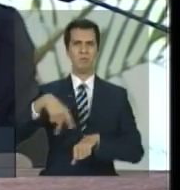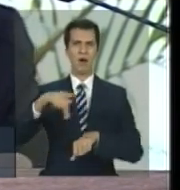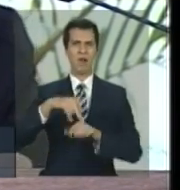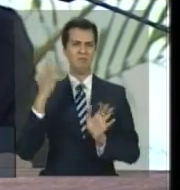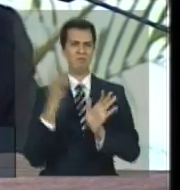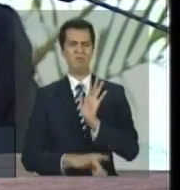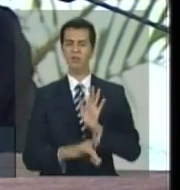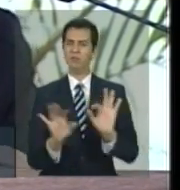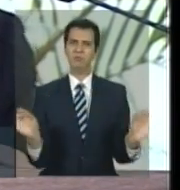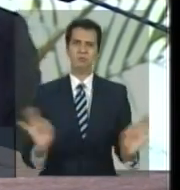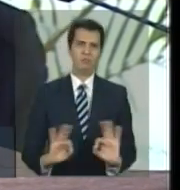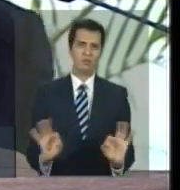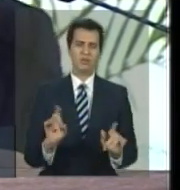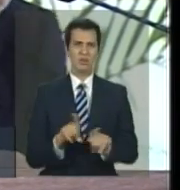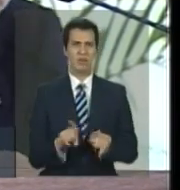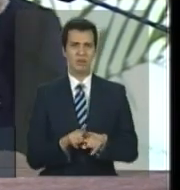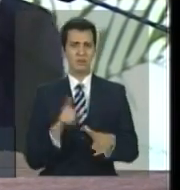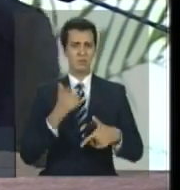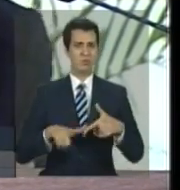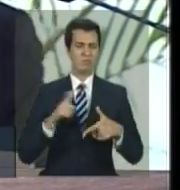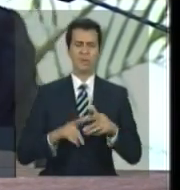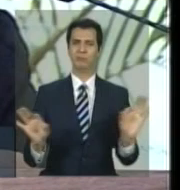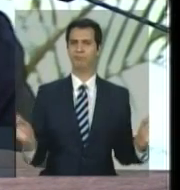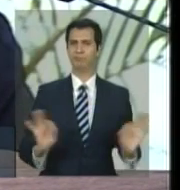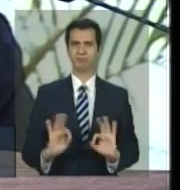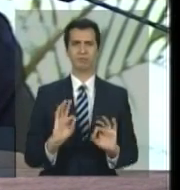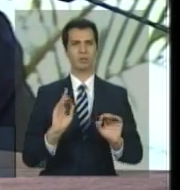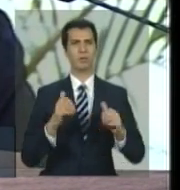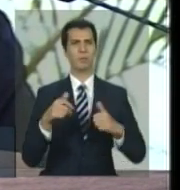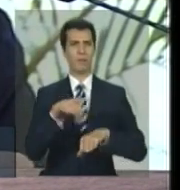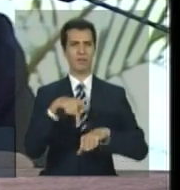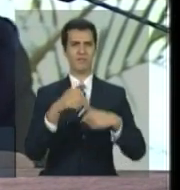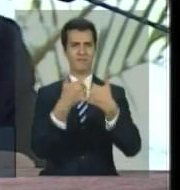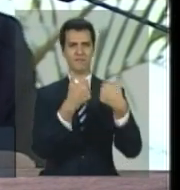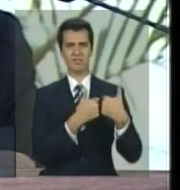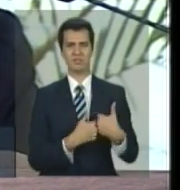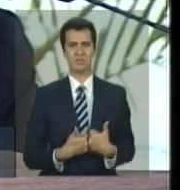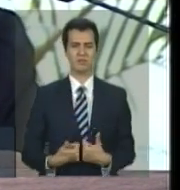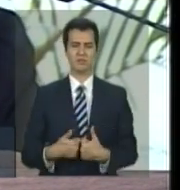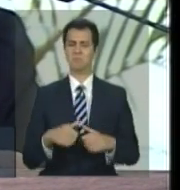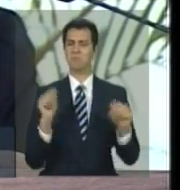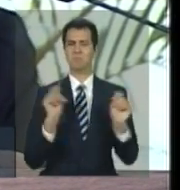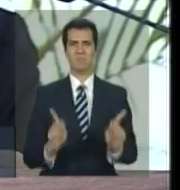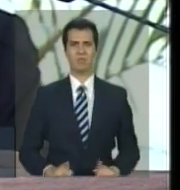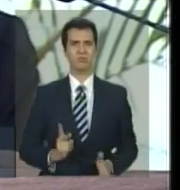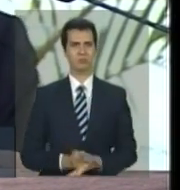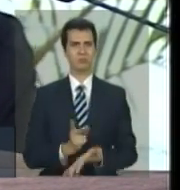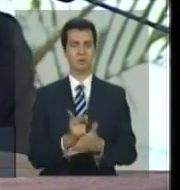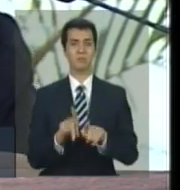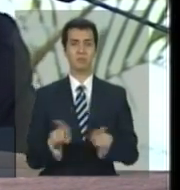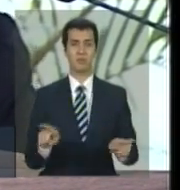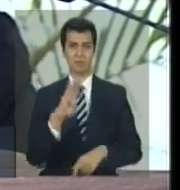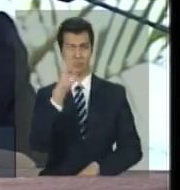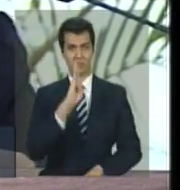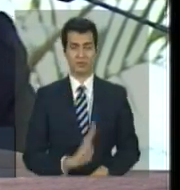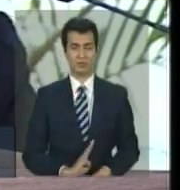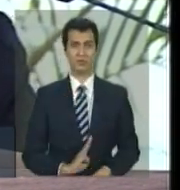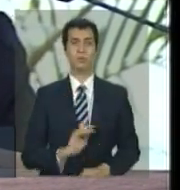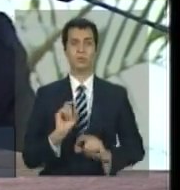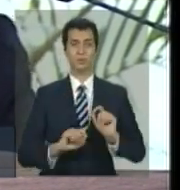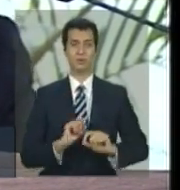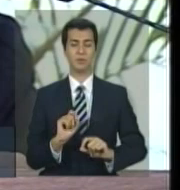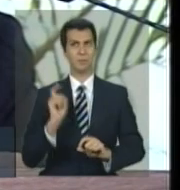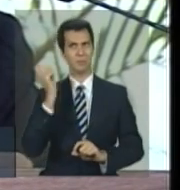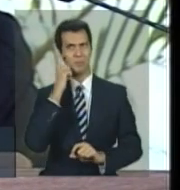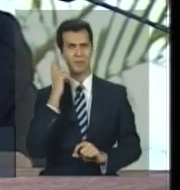vislumbrar ameaças iminentes e que vive em paz com seus vizinhos, mesmo um país como o Brasil, dizia, não pode ser confundido com um